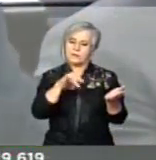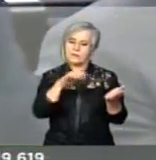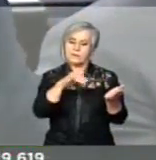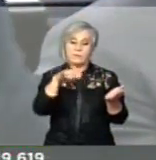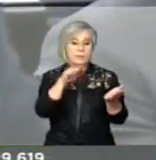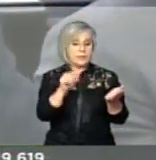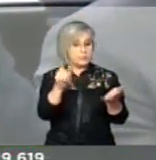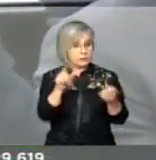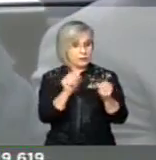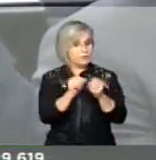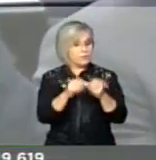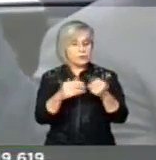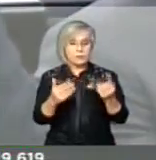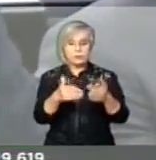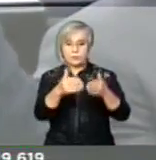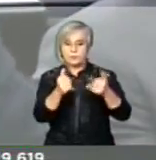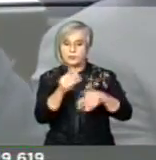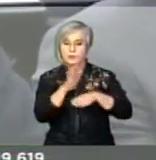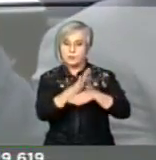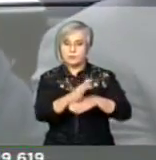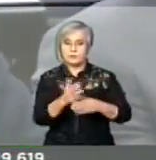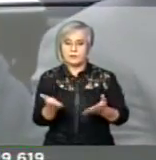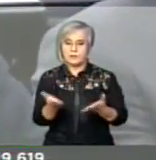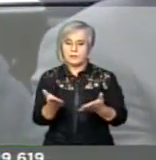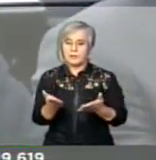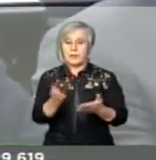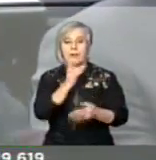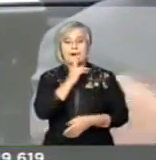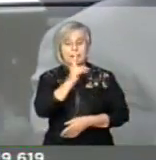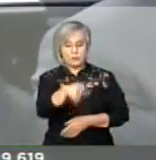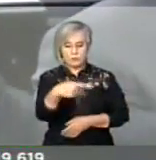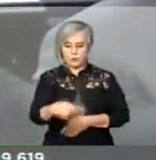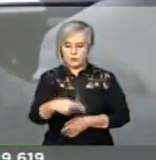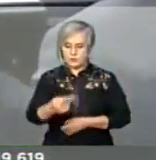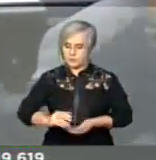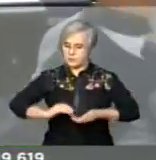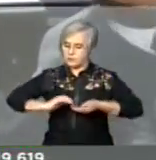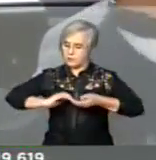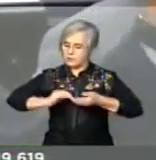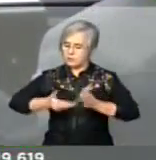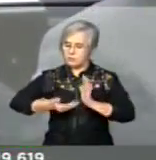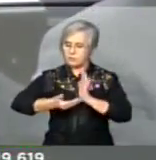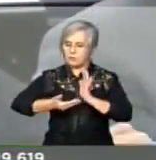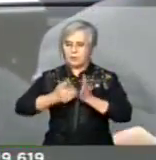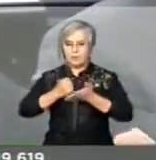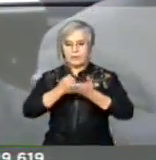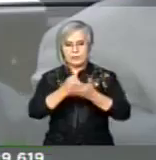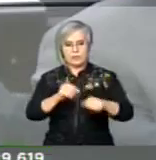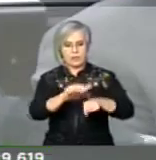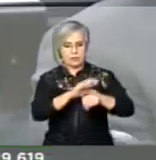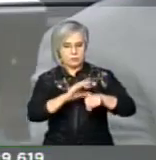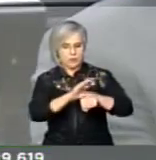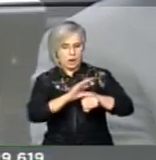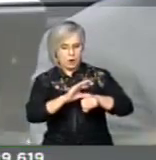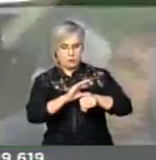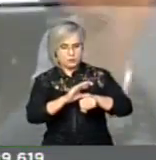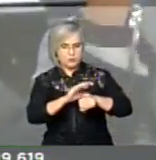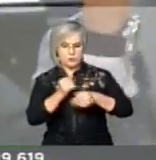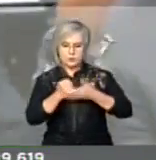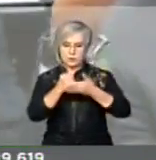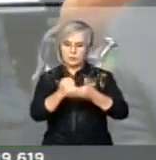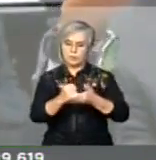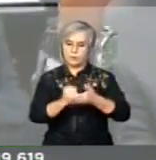isso que ele fez. A resposta que este parlamento, baseado na Constituição, baseado